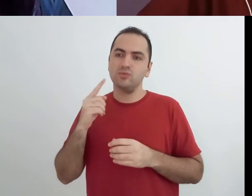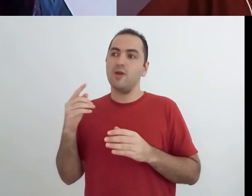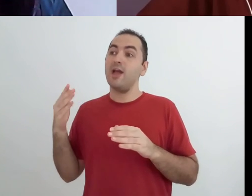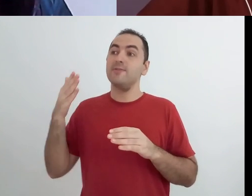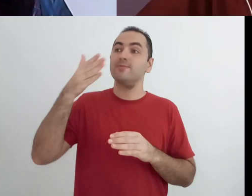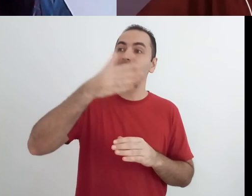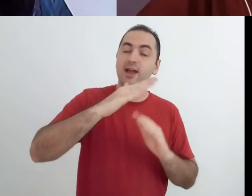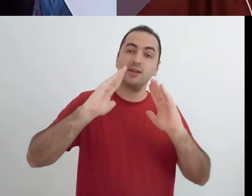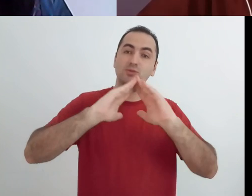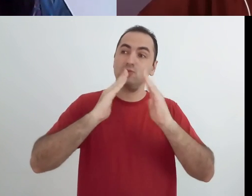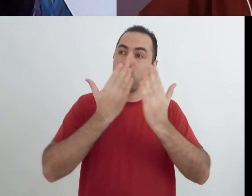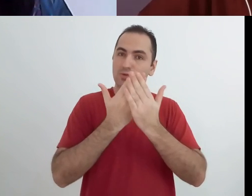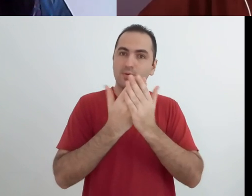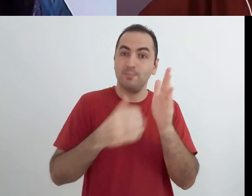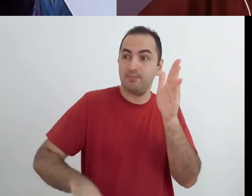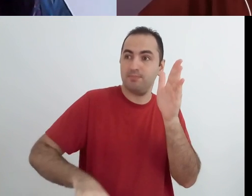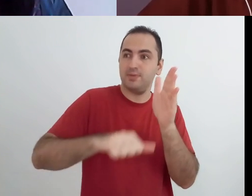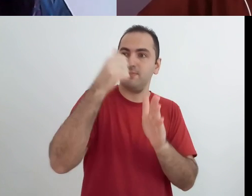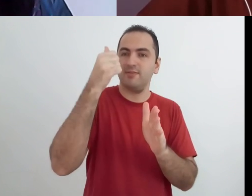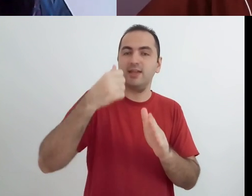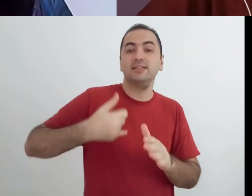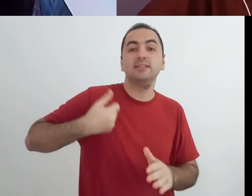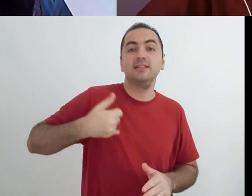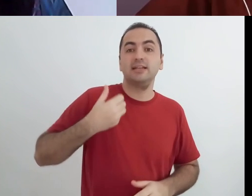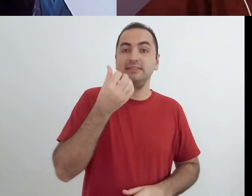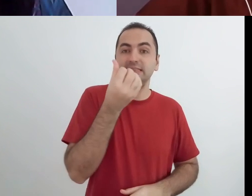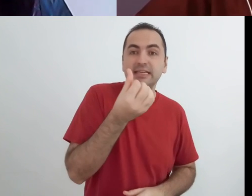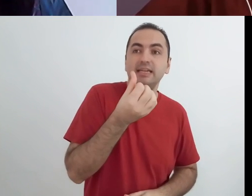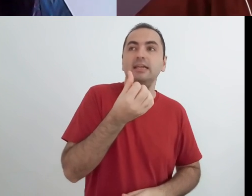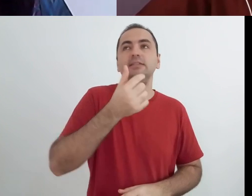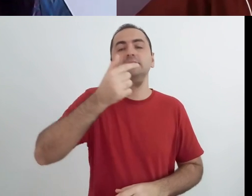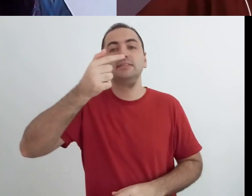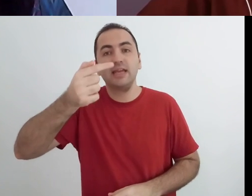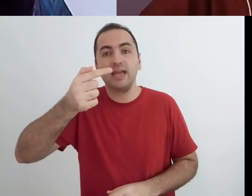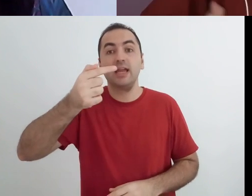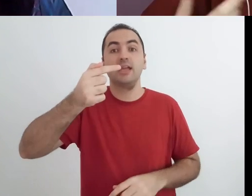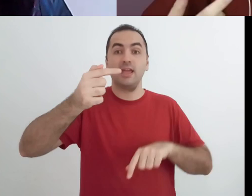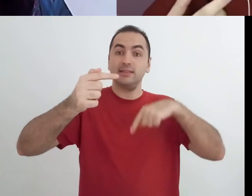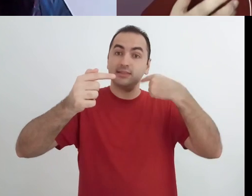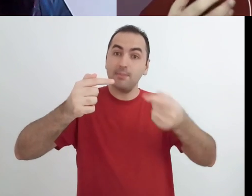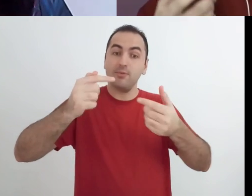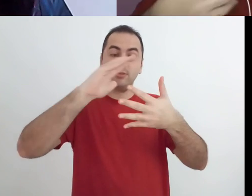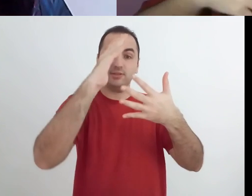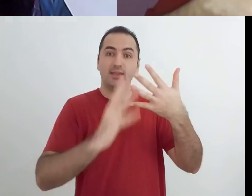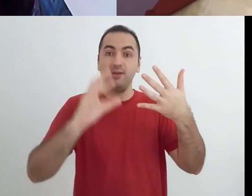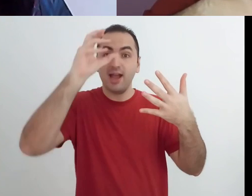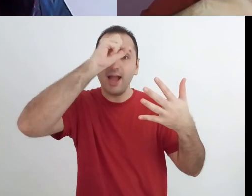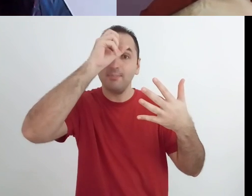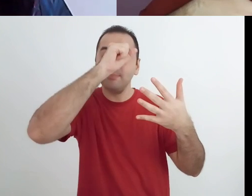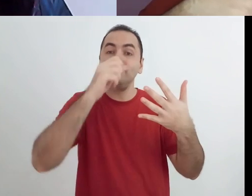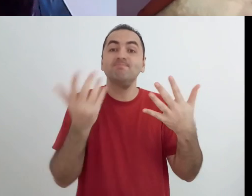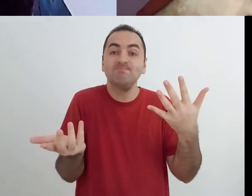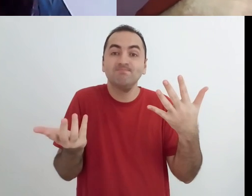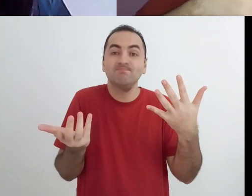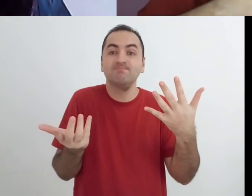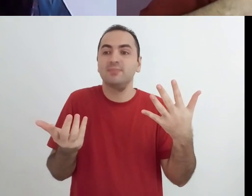uma criança que vai para a escola aos 6 anos ou 7 anos, né? E aí que ela vai começar a aprender Libras. Isso seria, uma pessoa